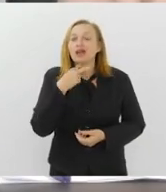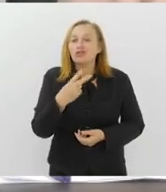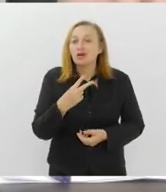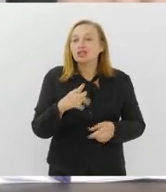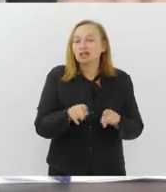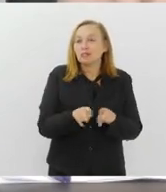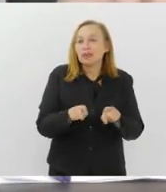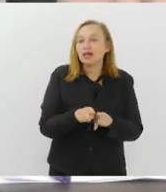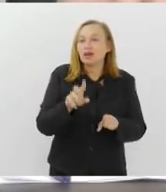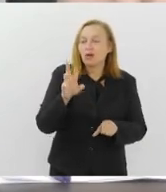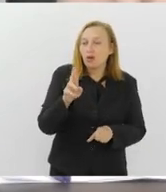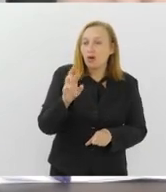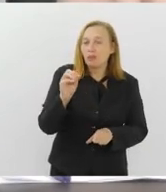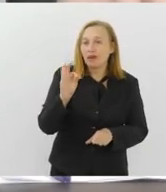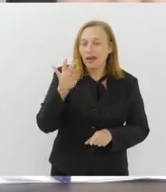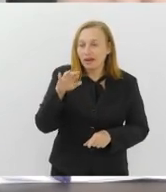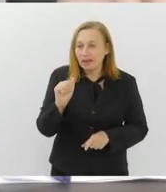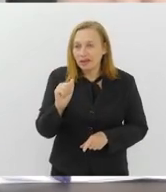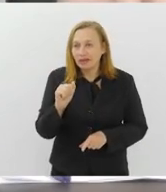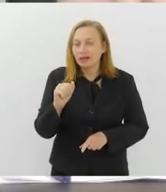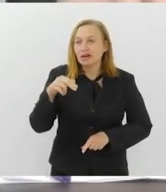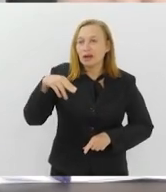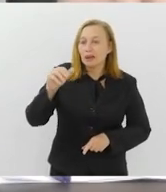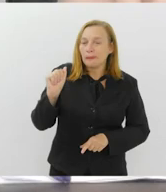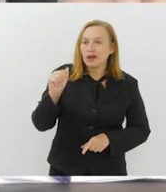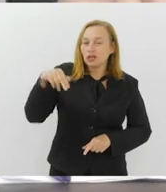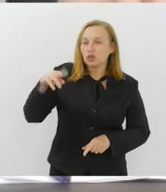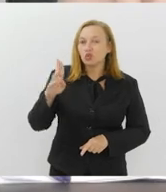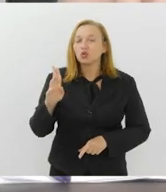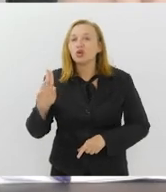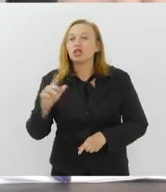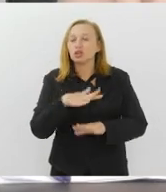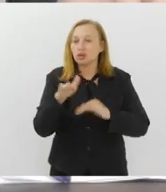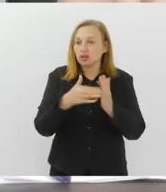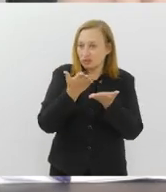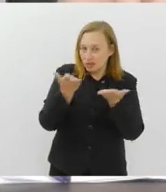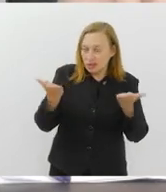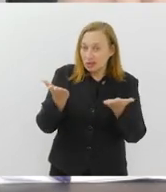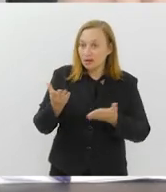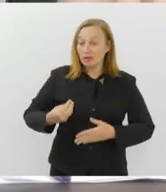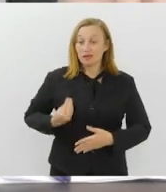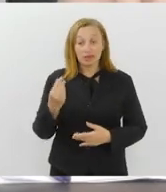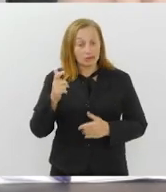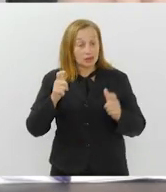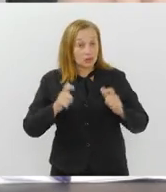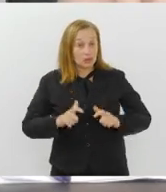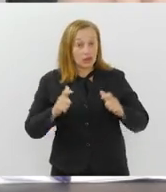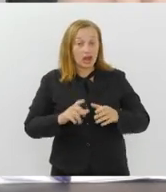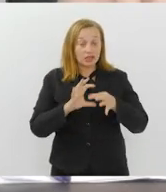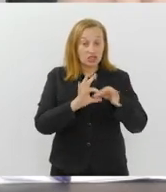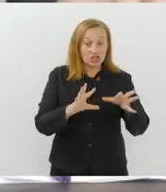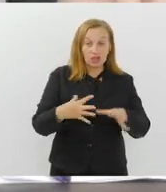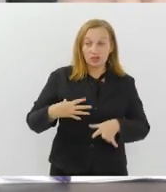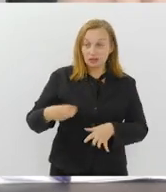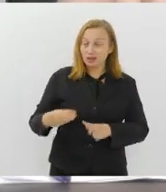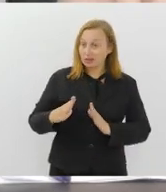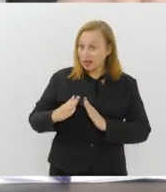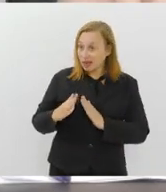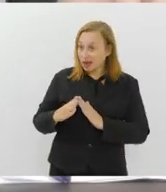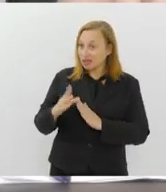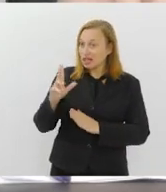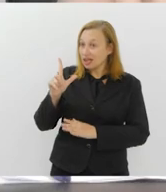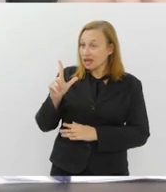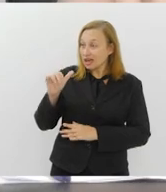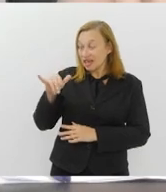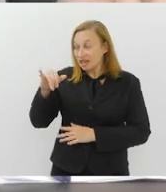Roberta, Manu, enfim, todas vocês que estão aqui hoje e que, para estar aqui, deixaram os seus filhos. A Nínive falou isso comigo